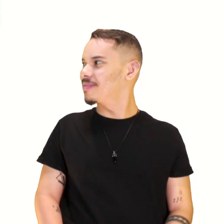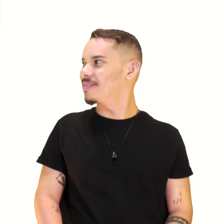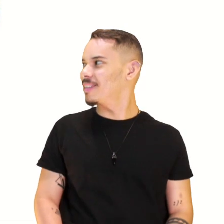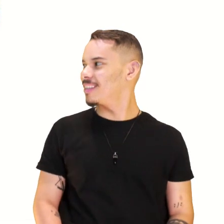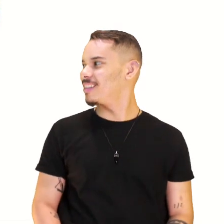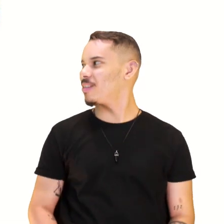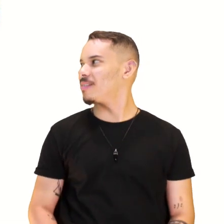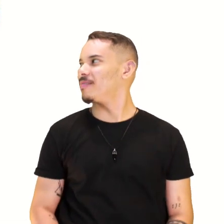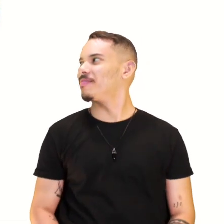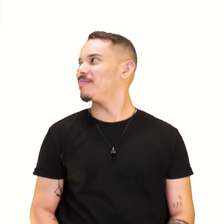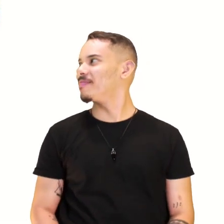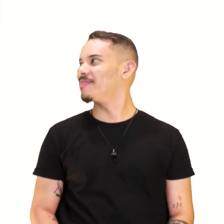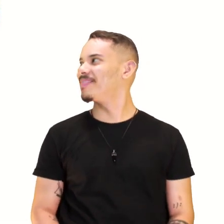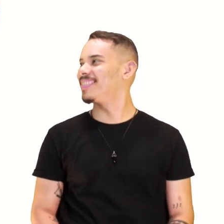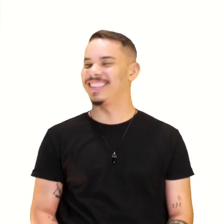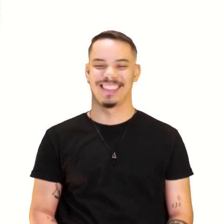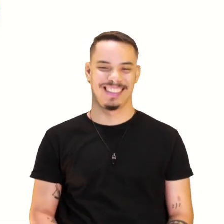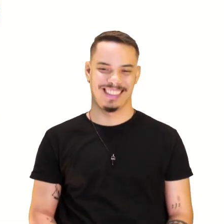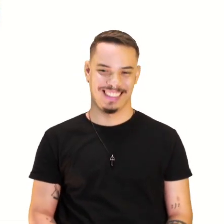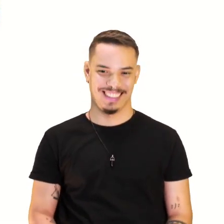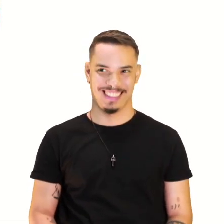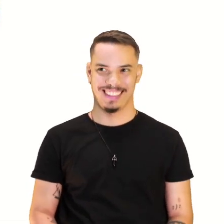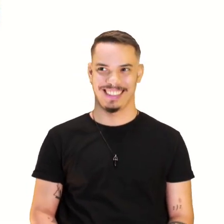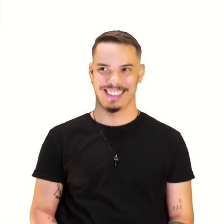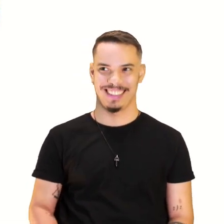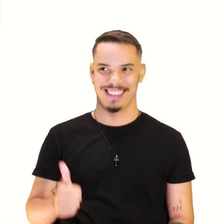5. Muito bem. Certinho.